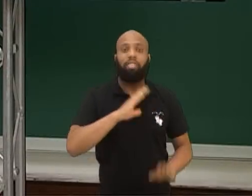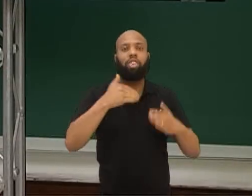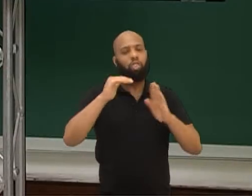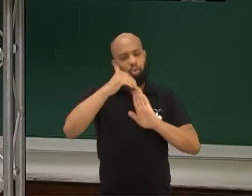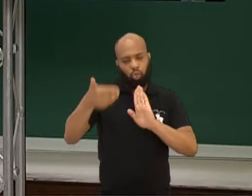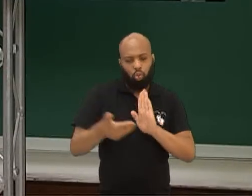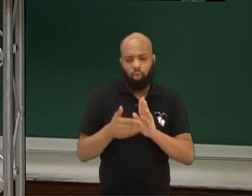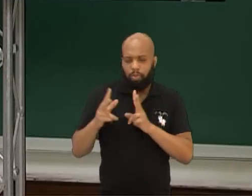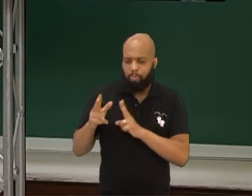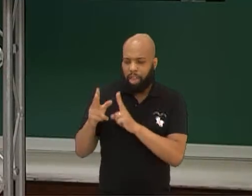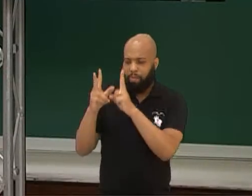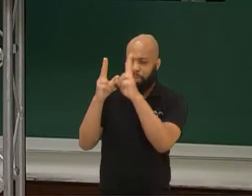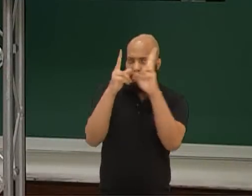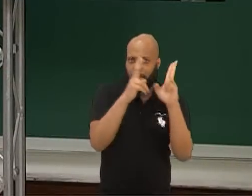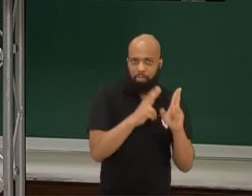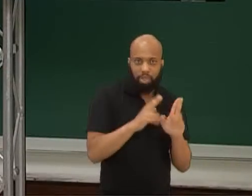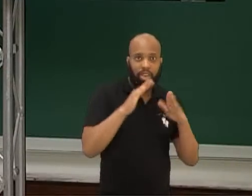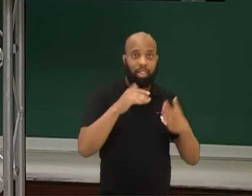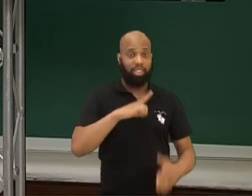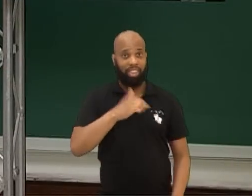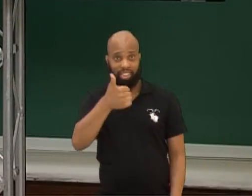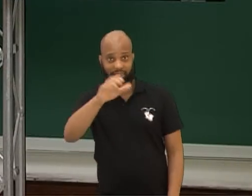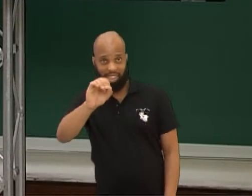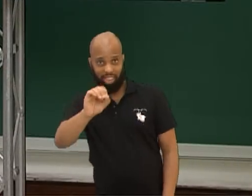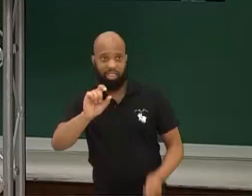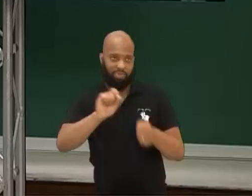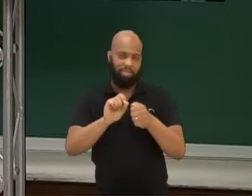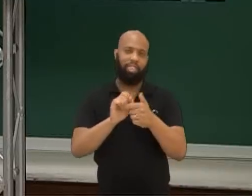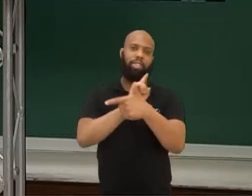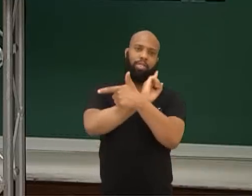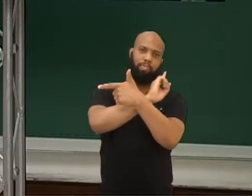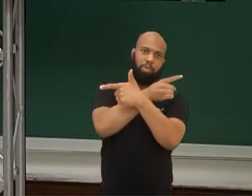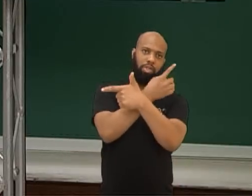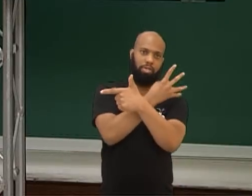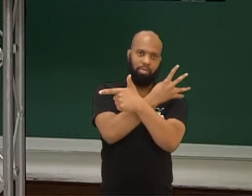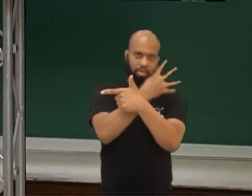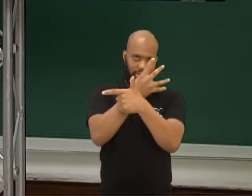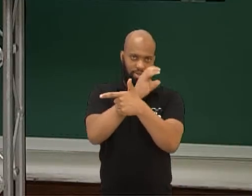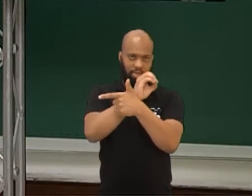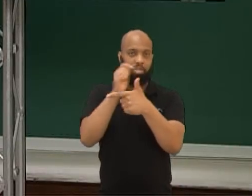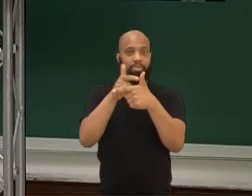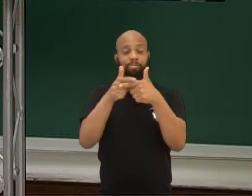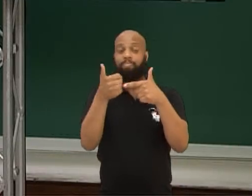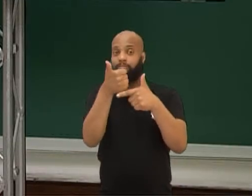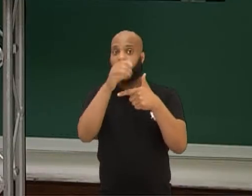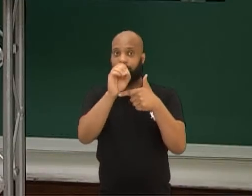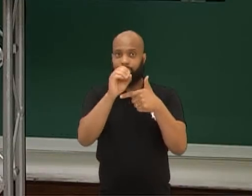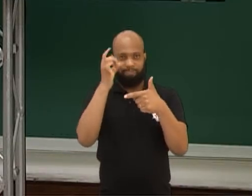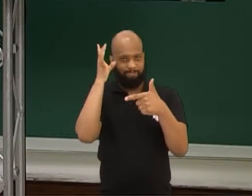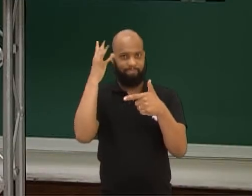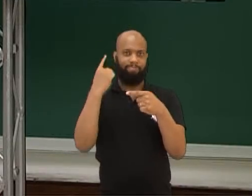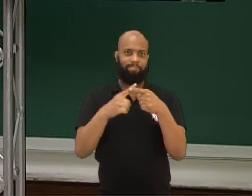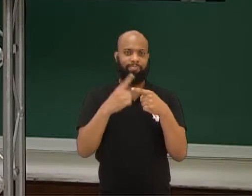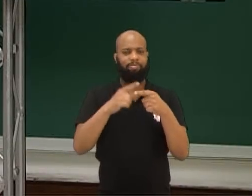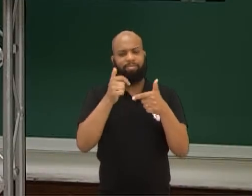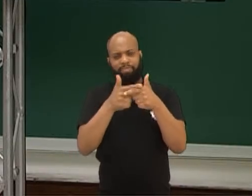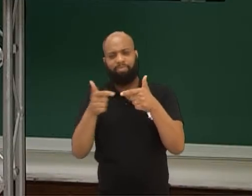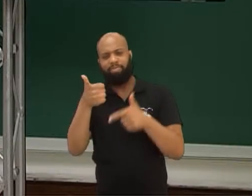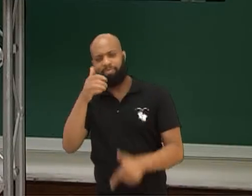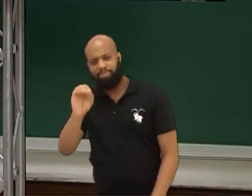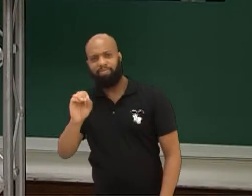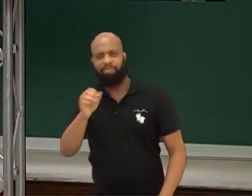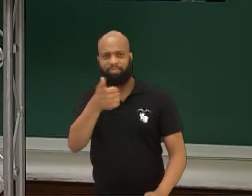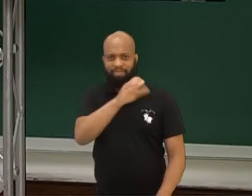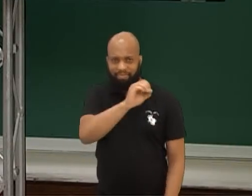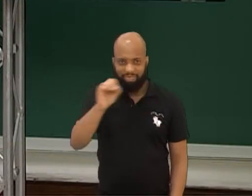medidas são iguais. Então, o decágono tem 10. Então, é só dividir por 10. Conta fácil fazer, hein? Lembra lá, divisão por 10, por